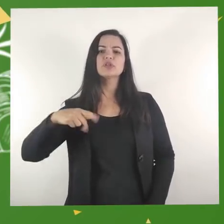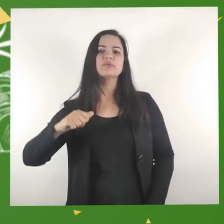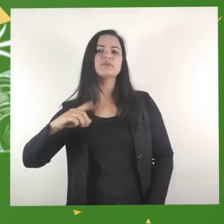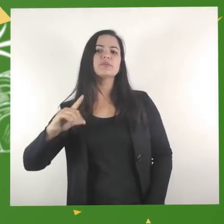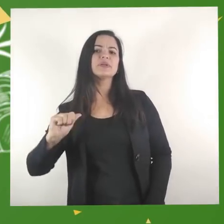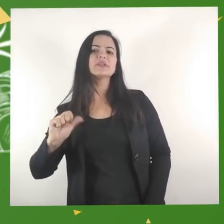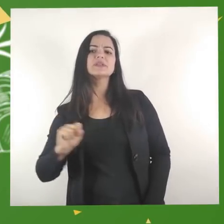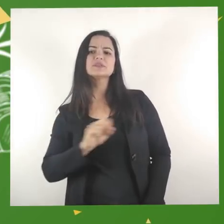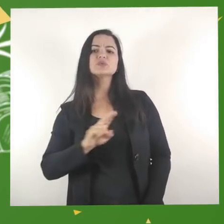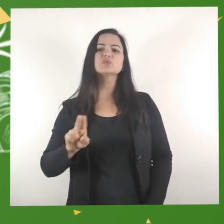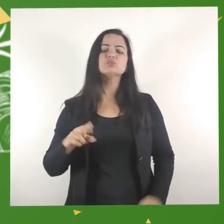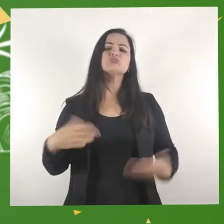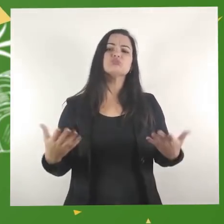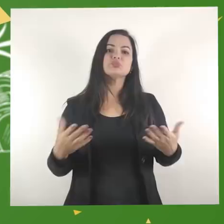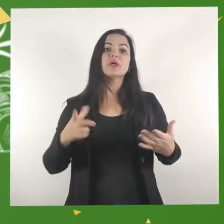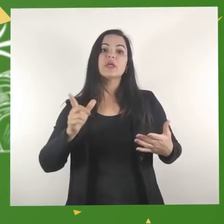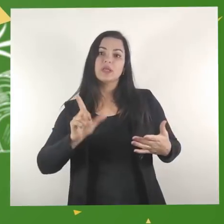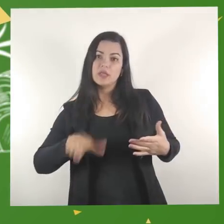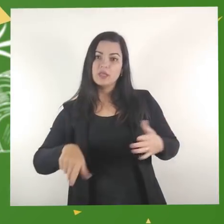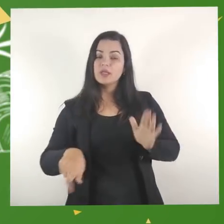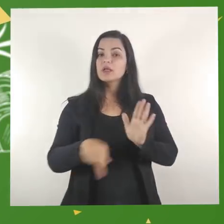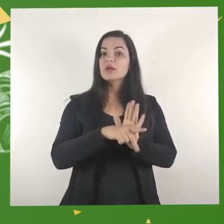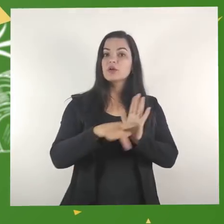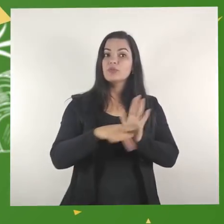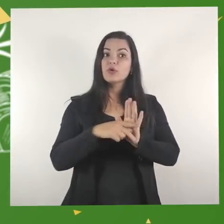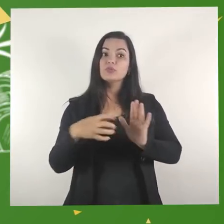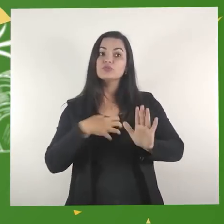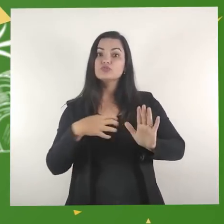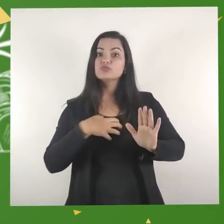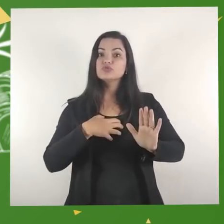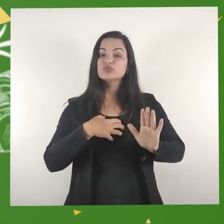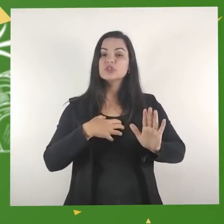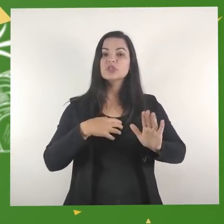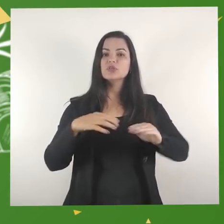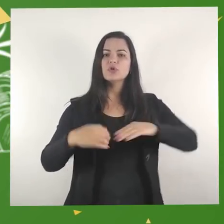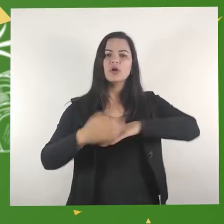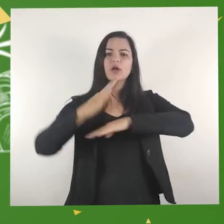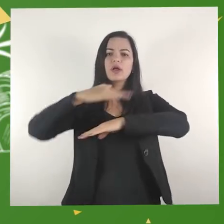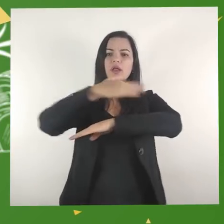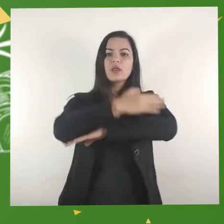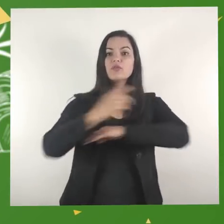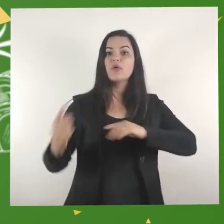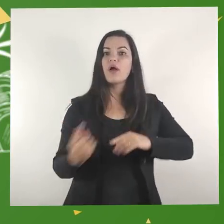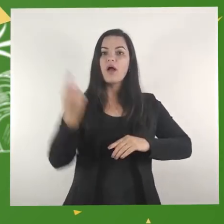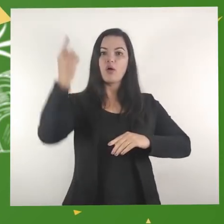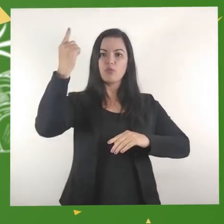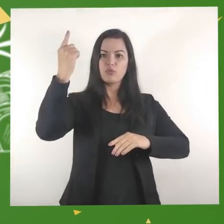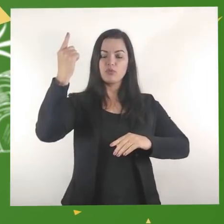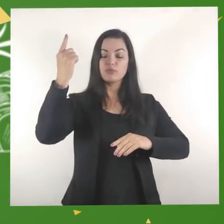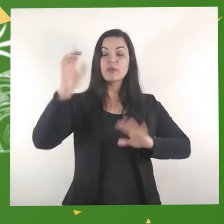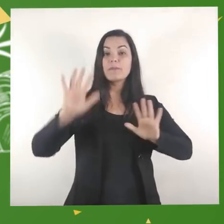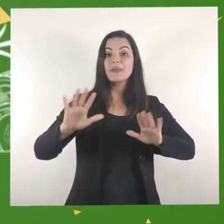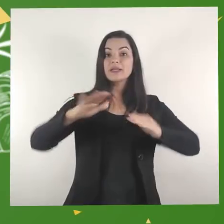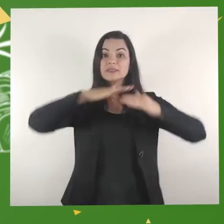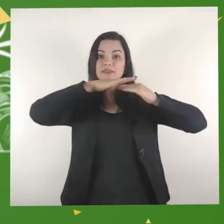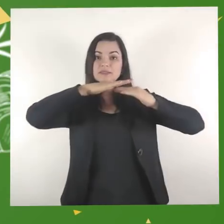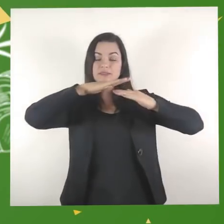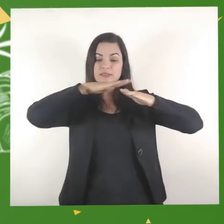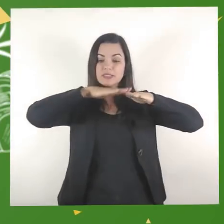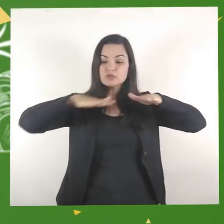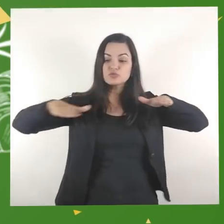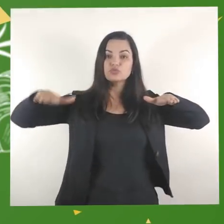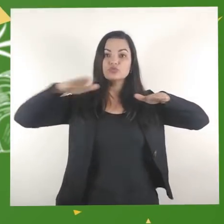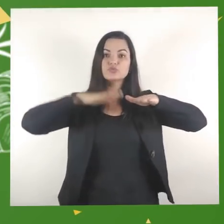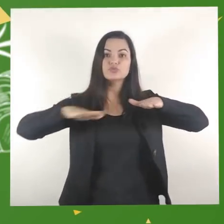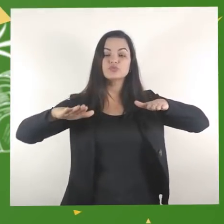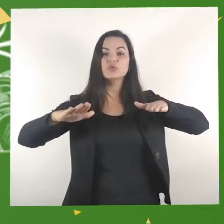chapadas, que estão relacionadas a essa forma de relevo mais alto. Só que chapada, ela tem na sua superfície,